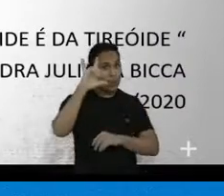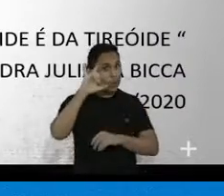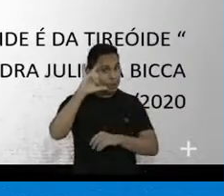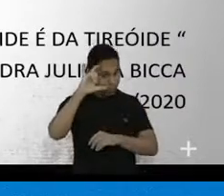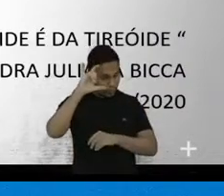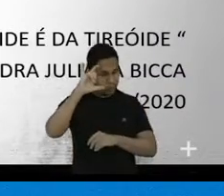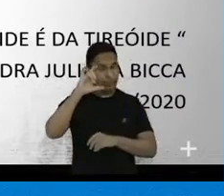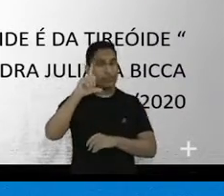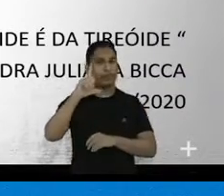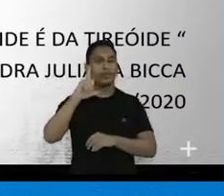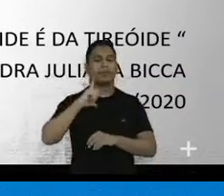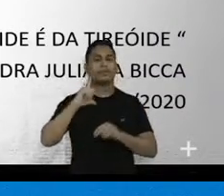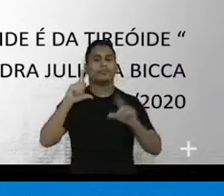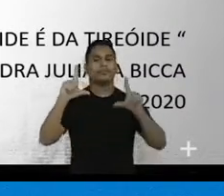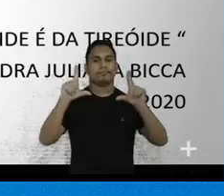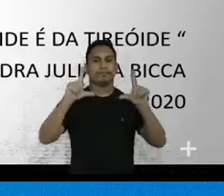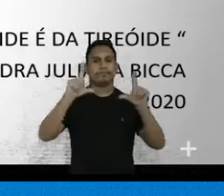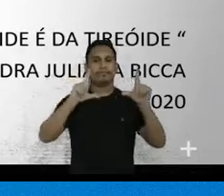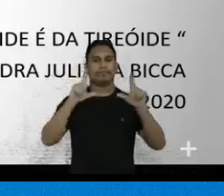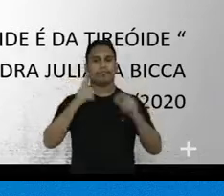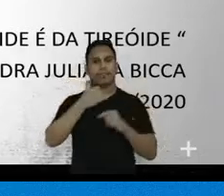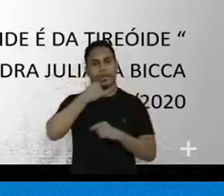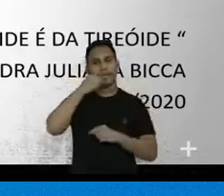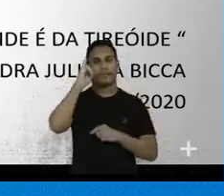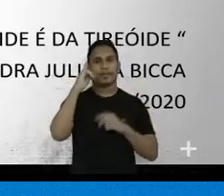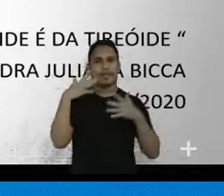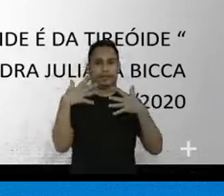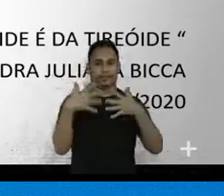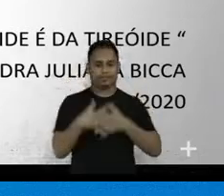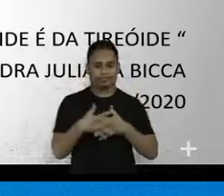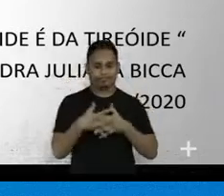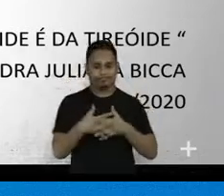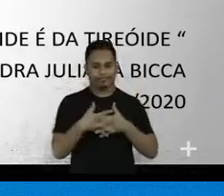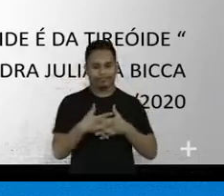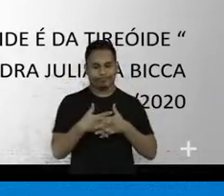me atrapalhar, tá? Então,